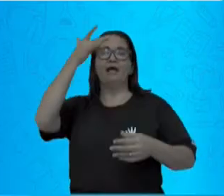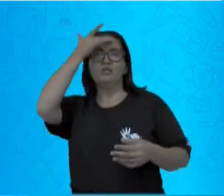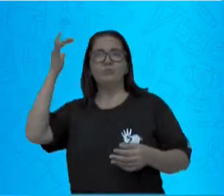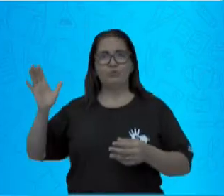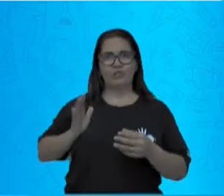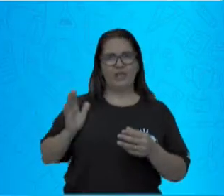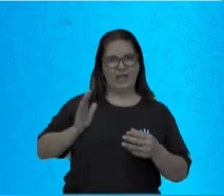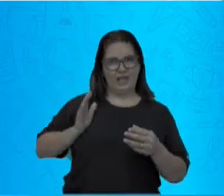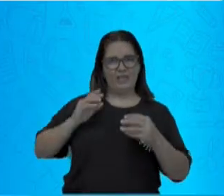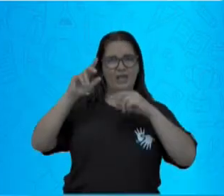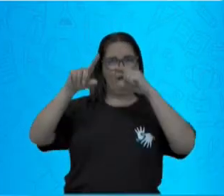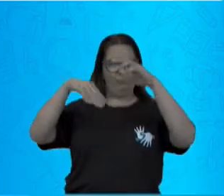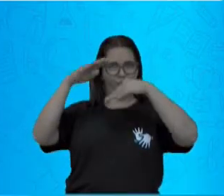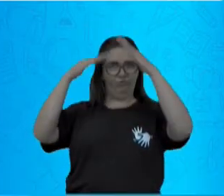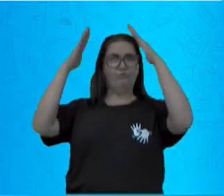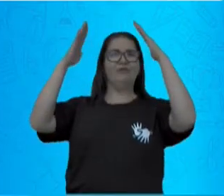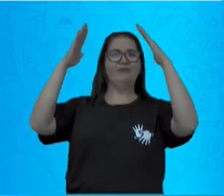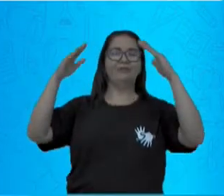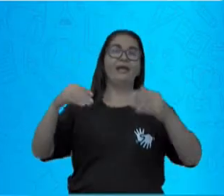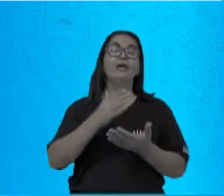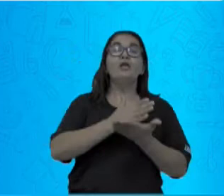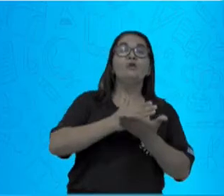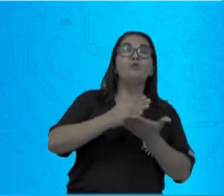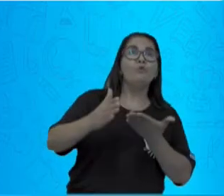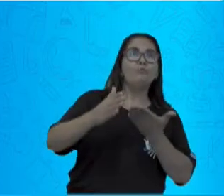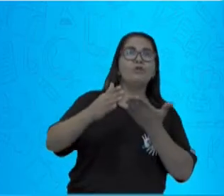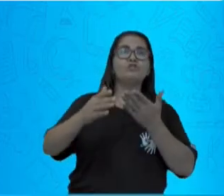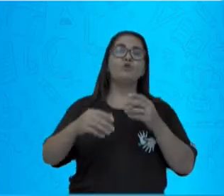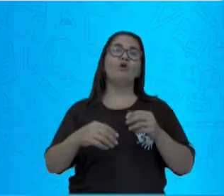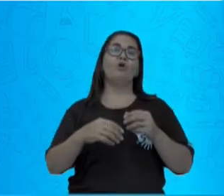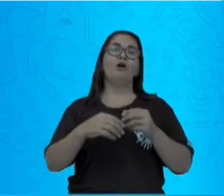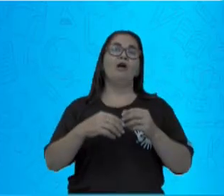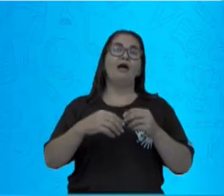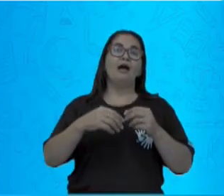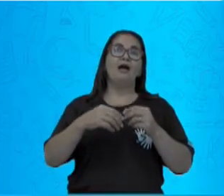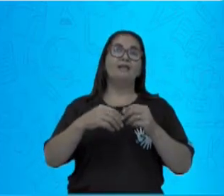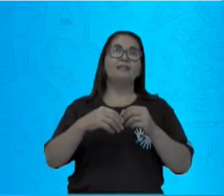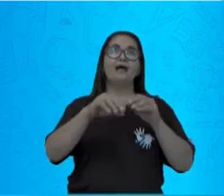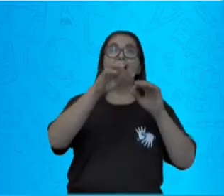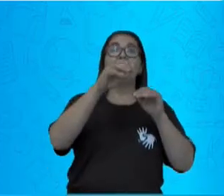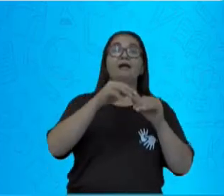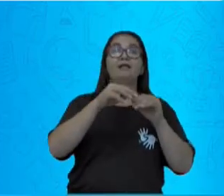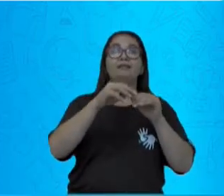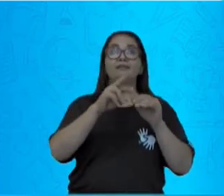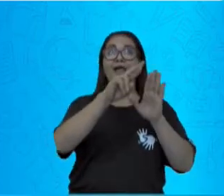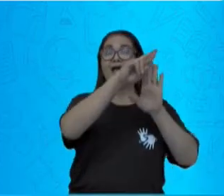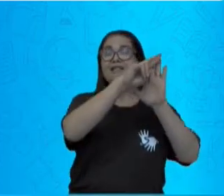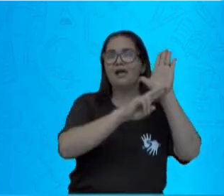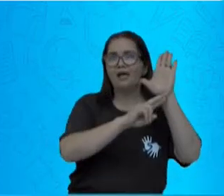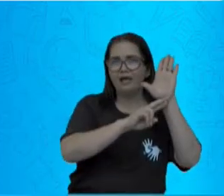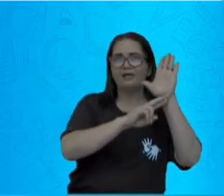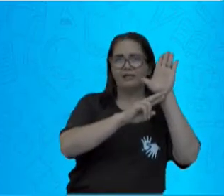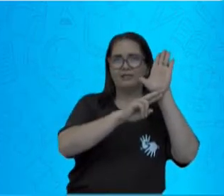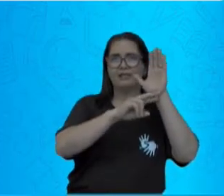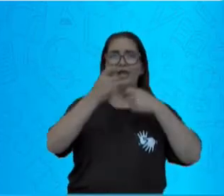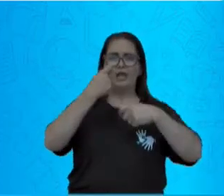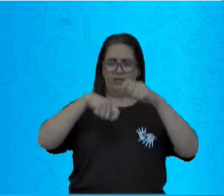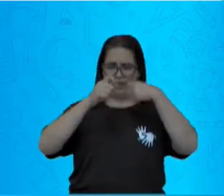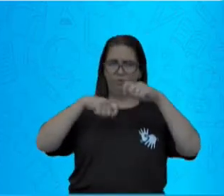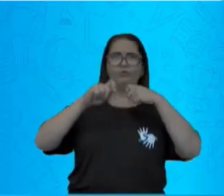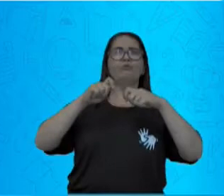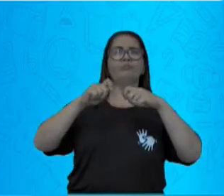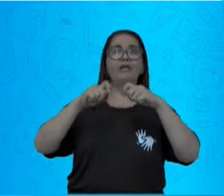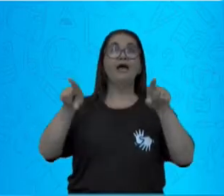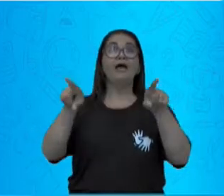habilidades políticas, diplomáticas e suas medidas econômicas, fazendo assim também a criação